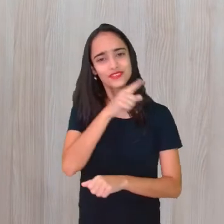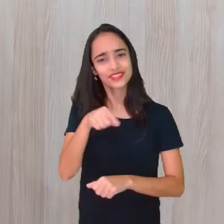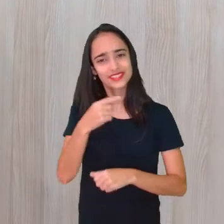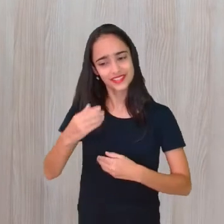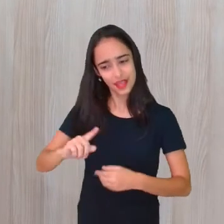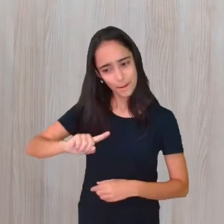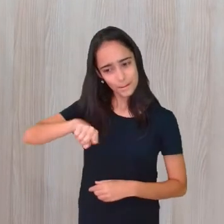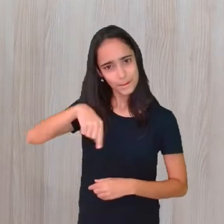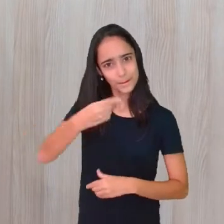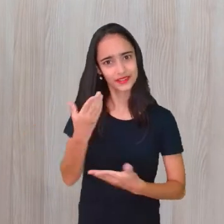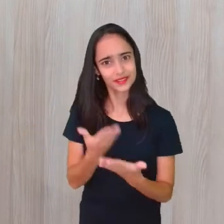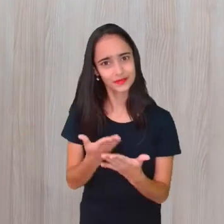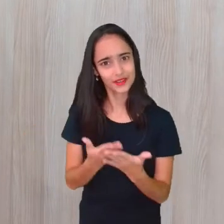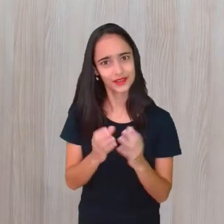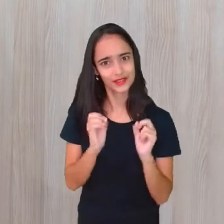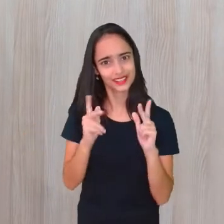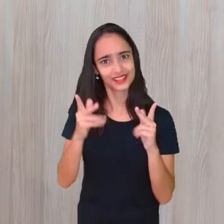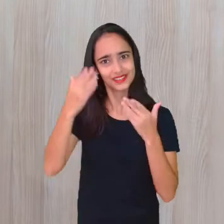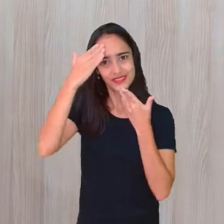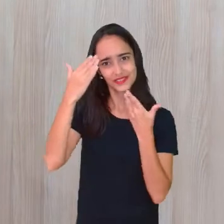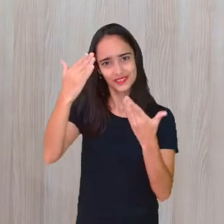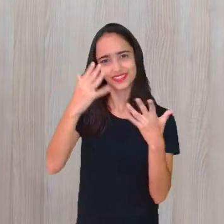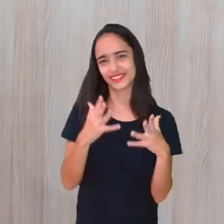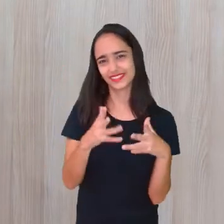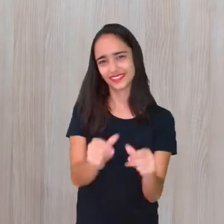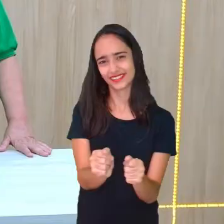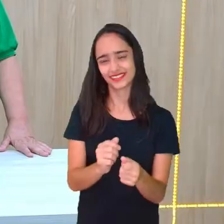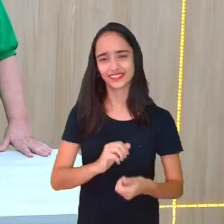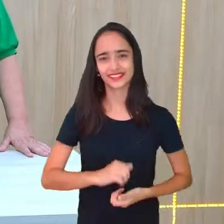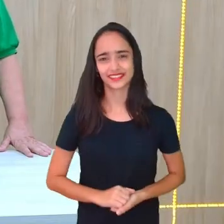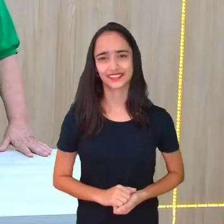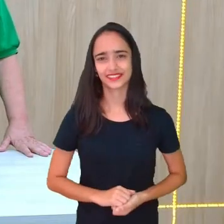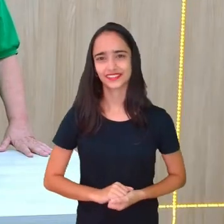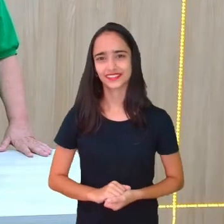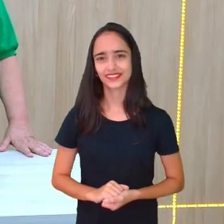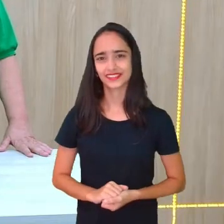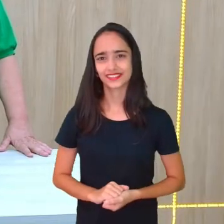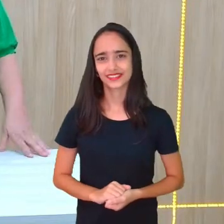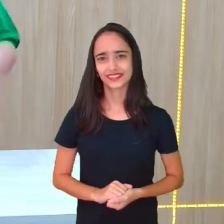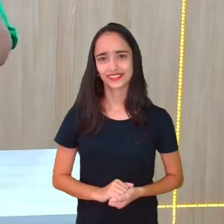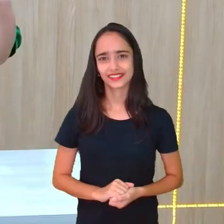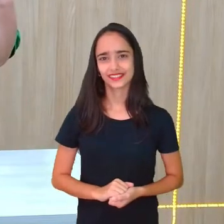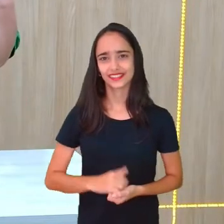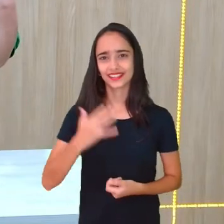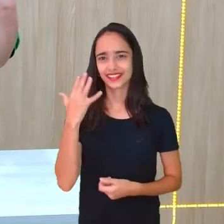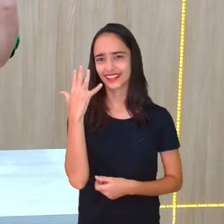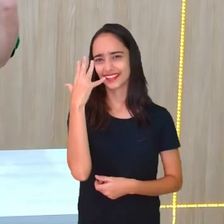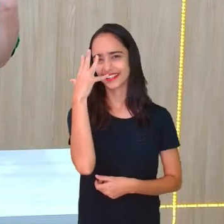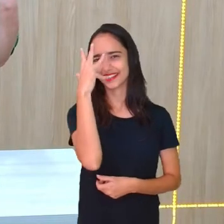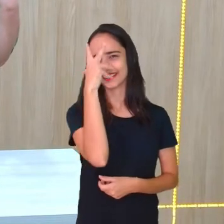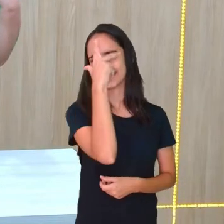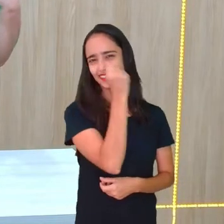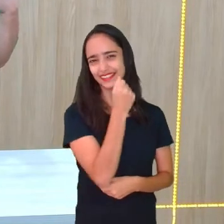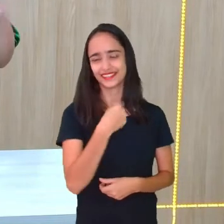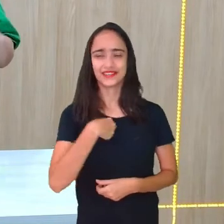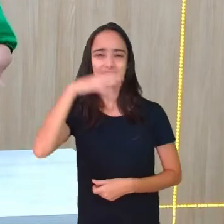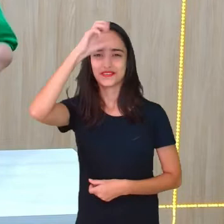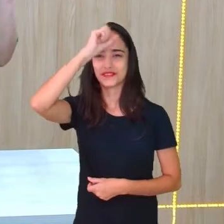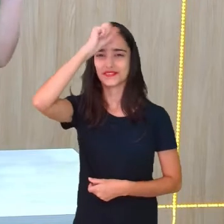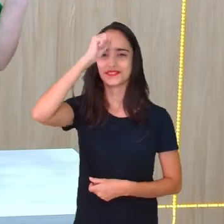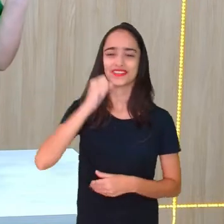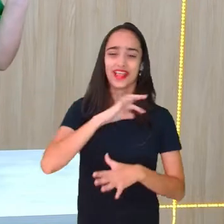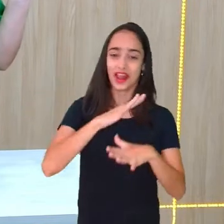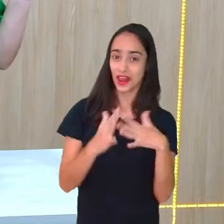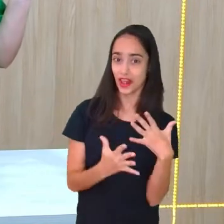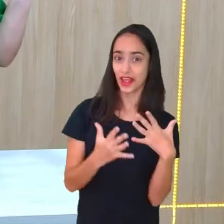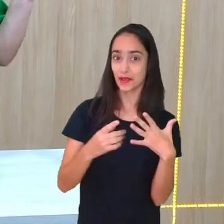a próxima aí. Obrigada a todos. Ai, que lindo, tenho que aprender esse sinal. Aprendendo Libras. É, eu tenho